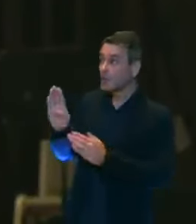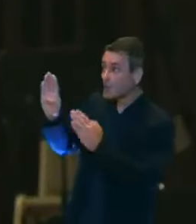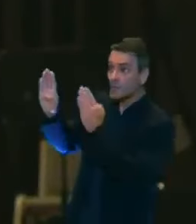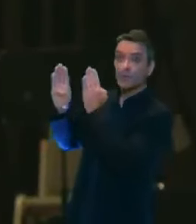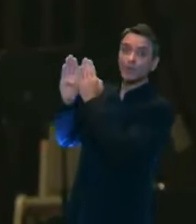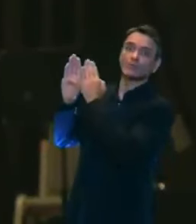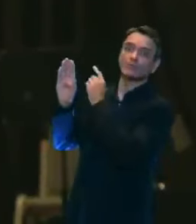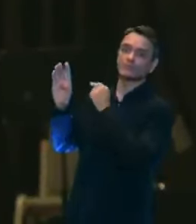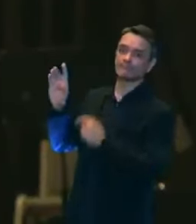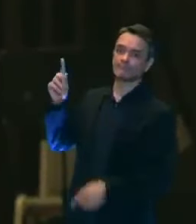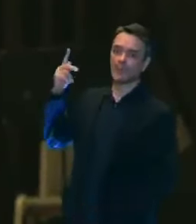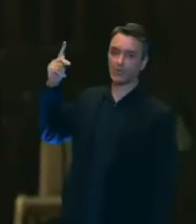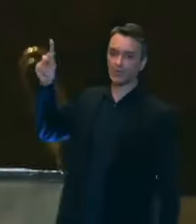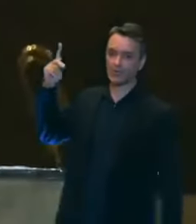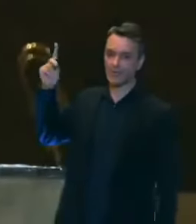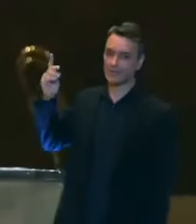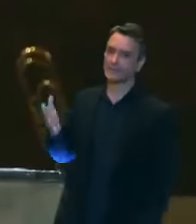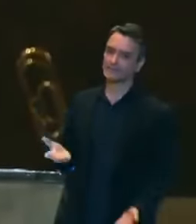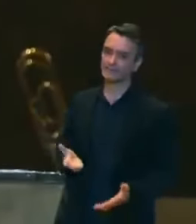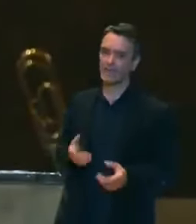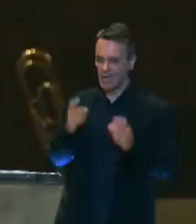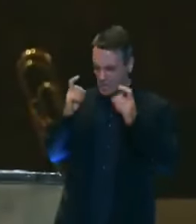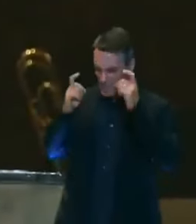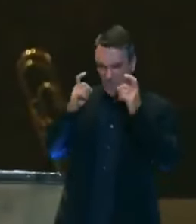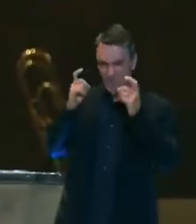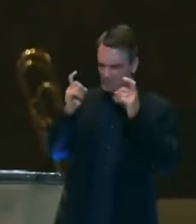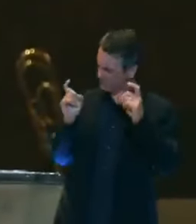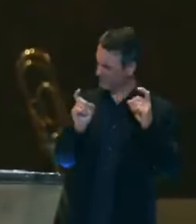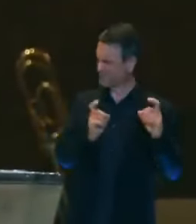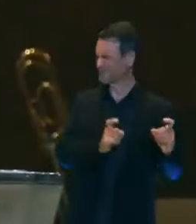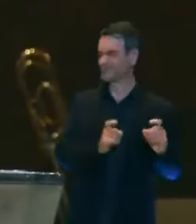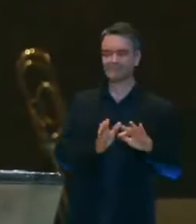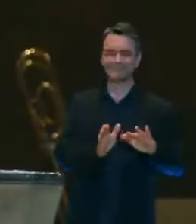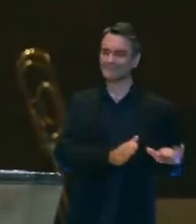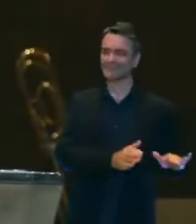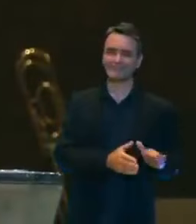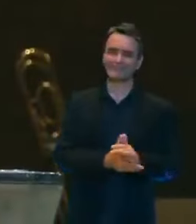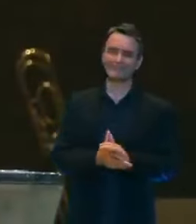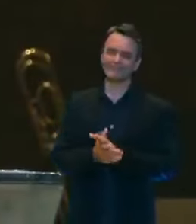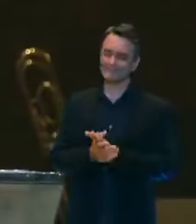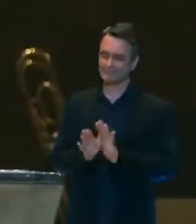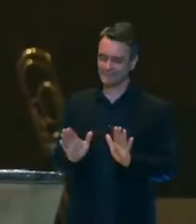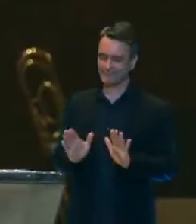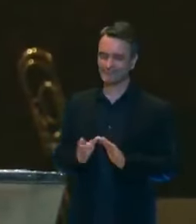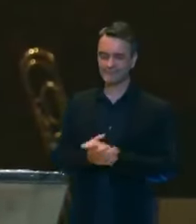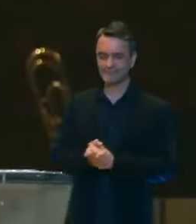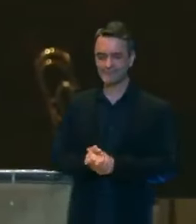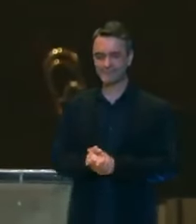Deus. Não se preocupe. E ele continua: